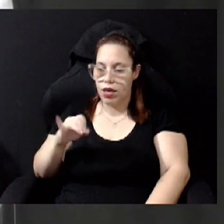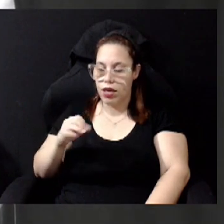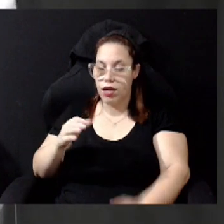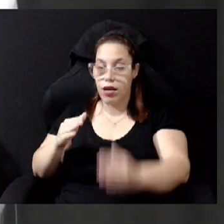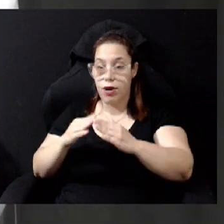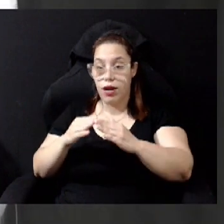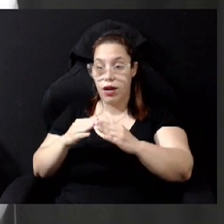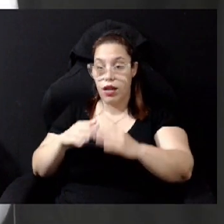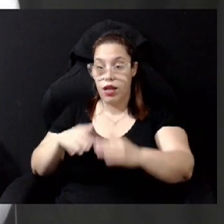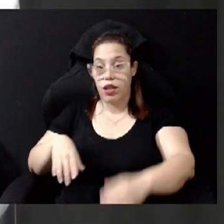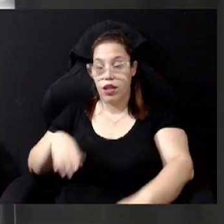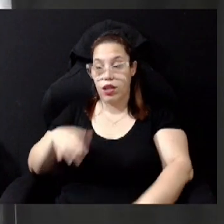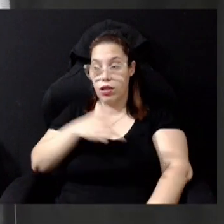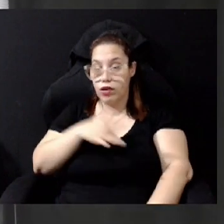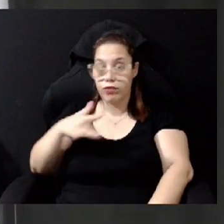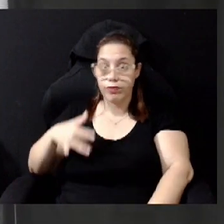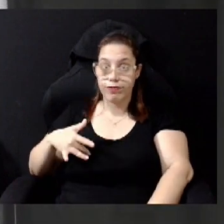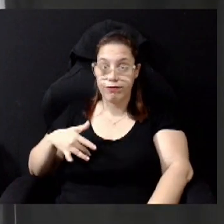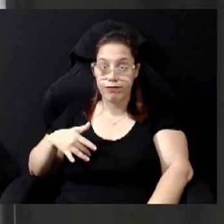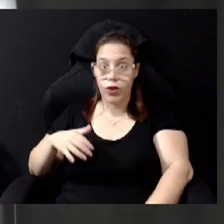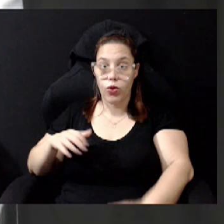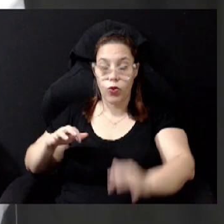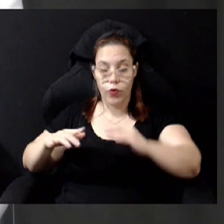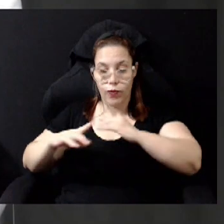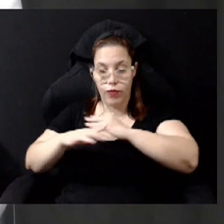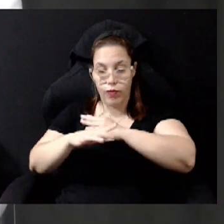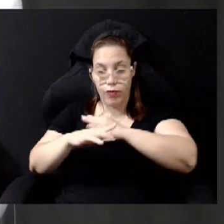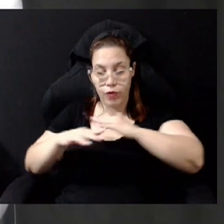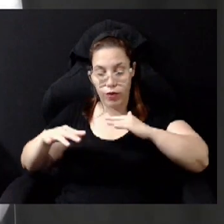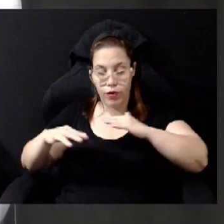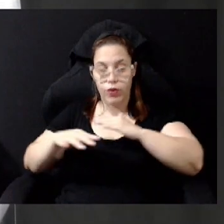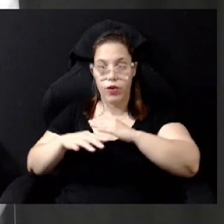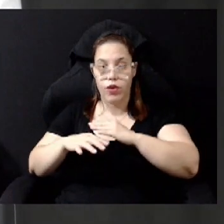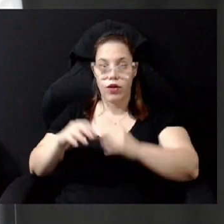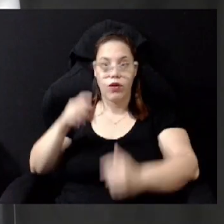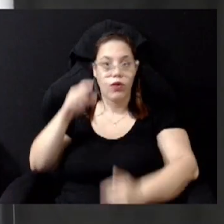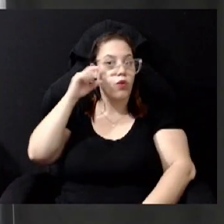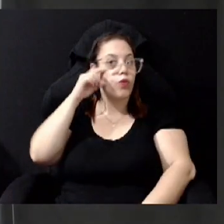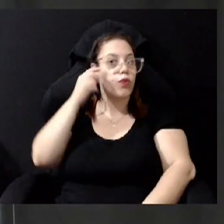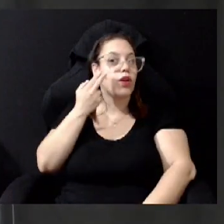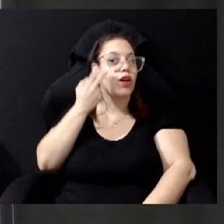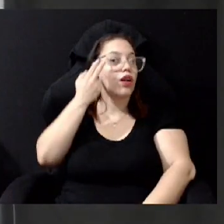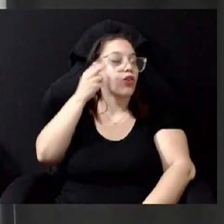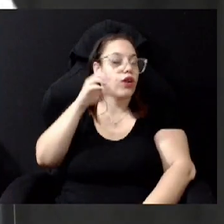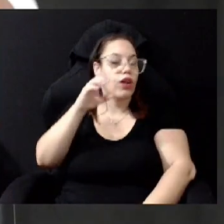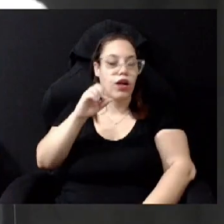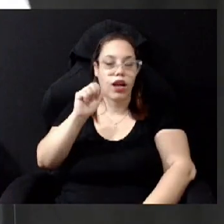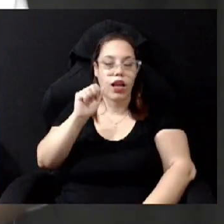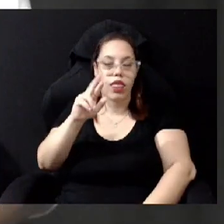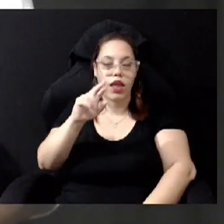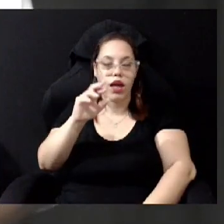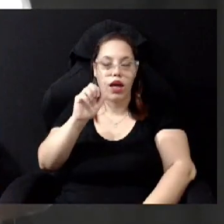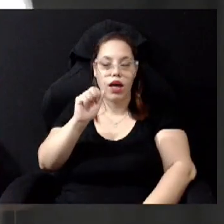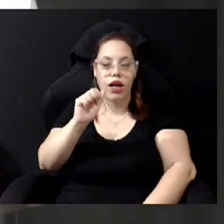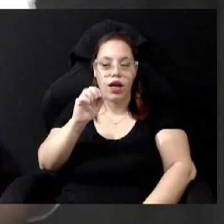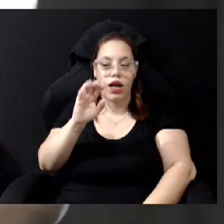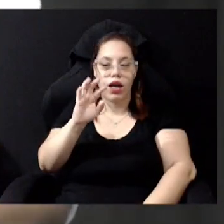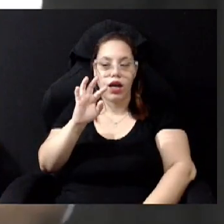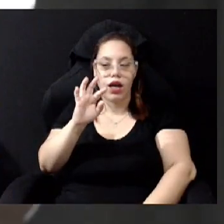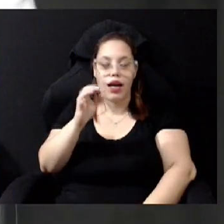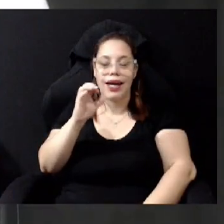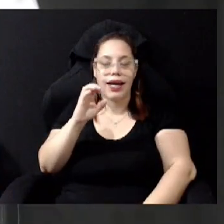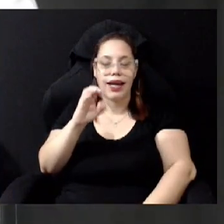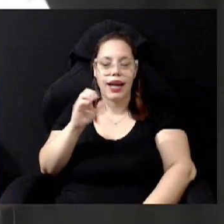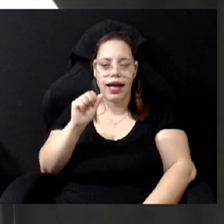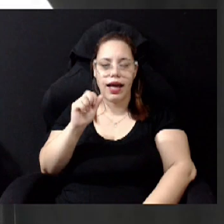um dos maiores mutirões de catarata, de cirurgia de catarata. A nossa fila de catarata depois da pandemia já